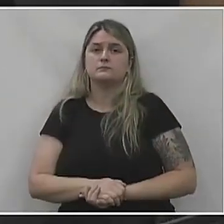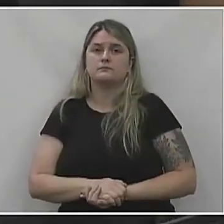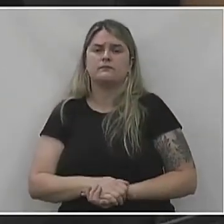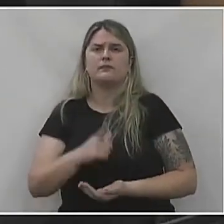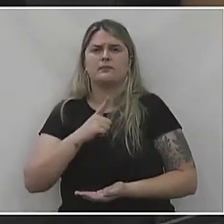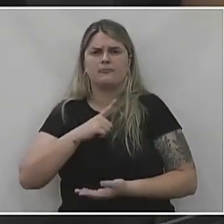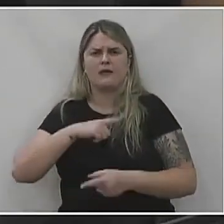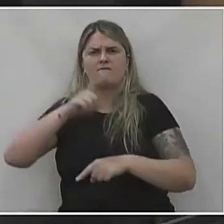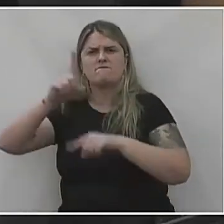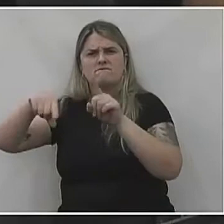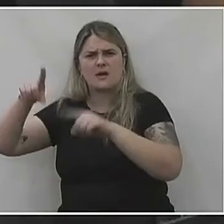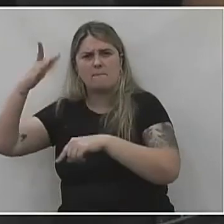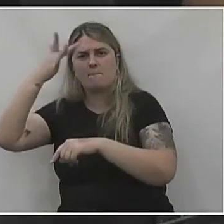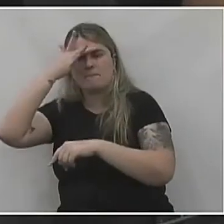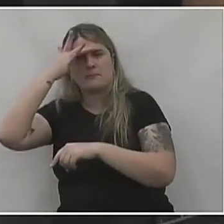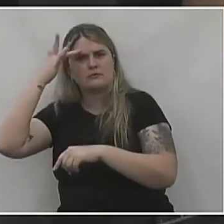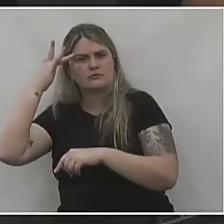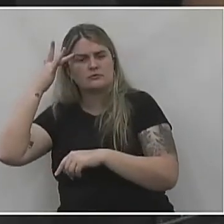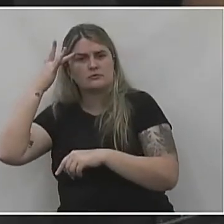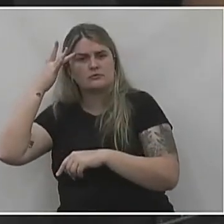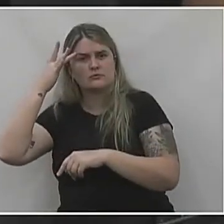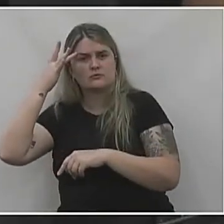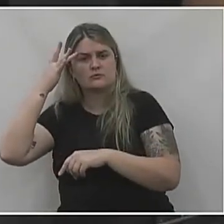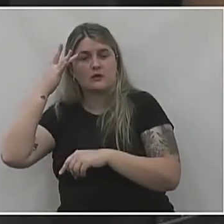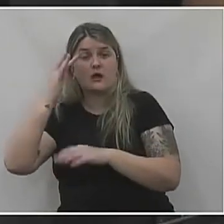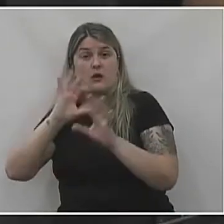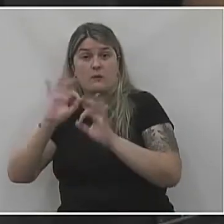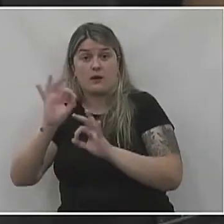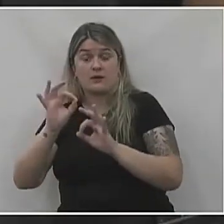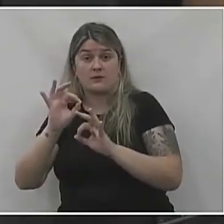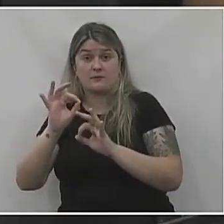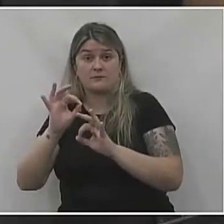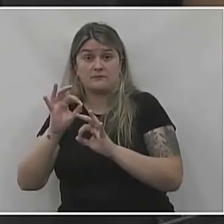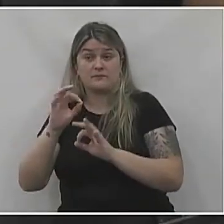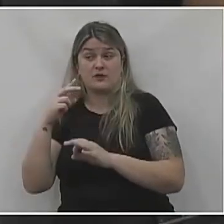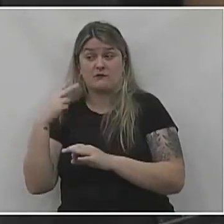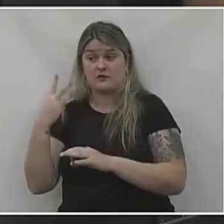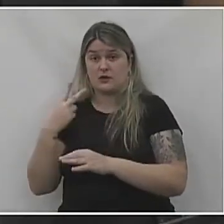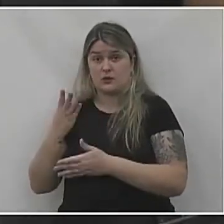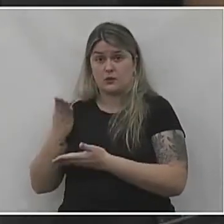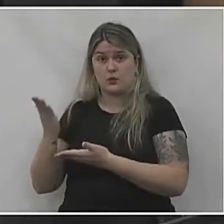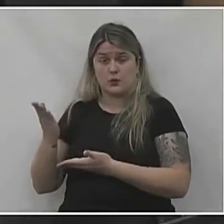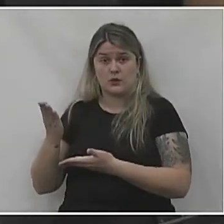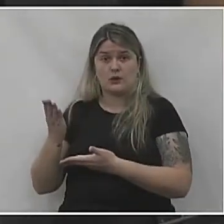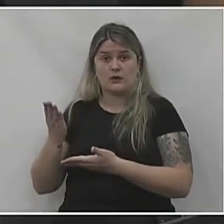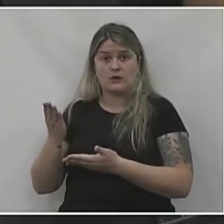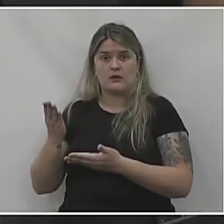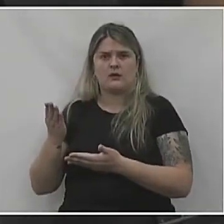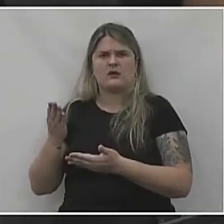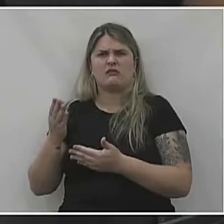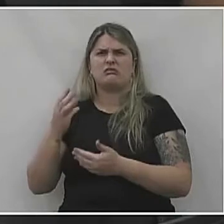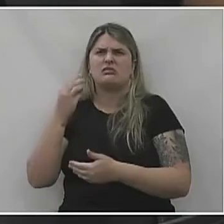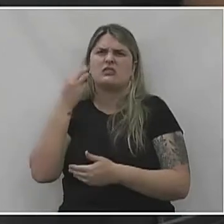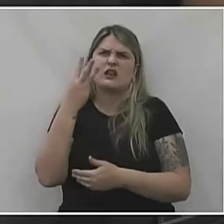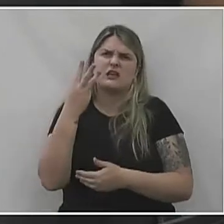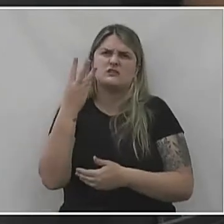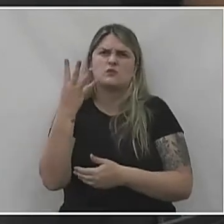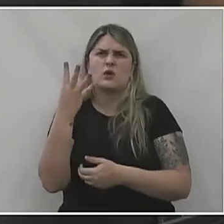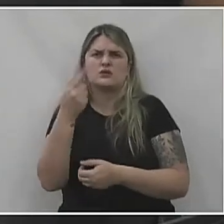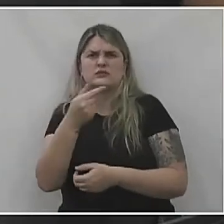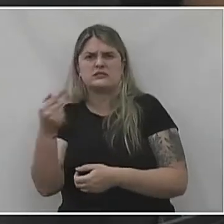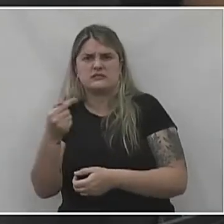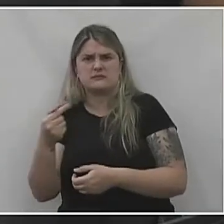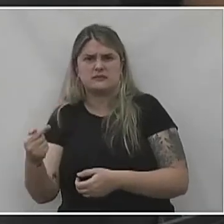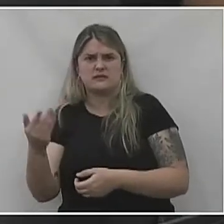em várias pessoas Bar Corrigindo o vereador próprio até umas três quatro